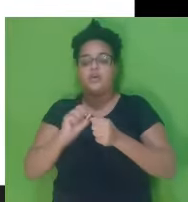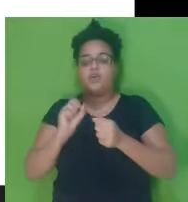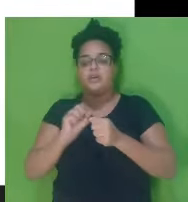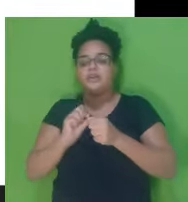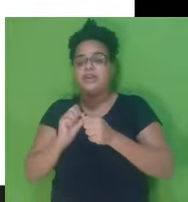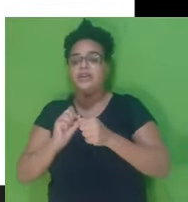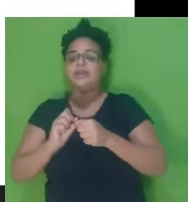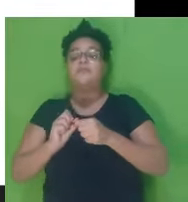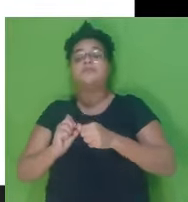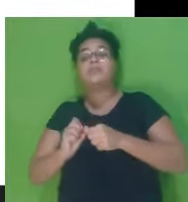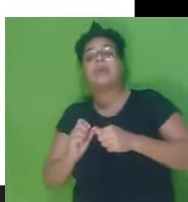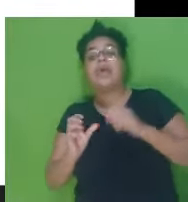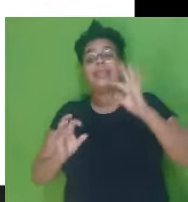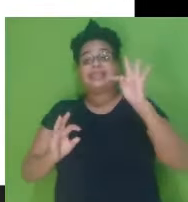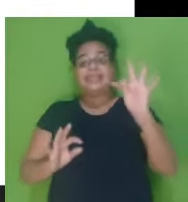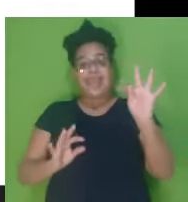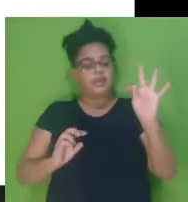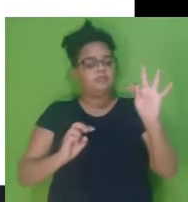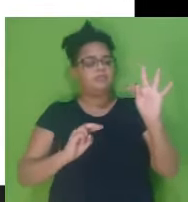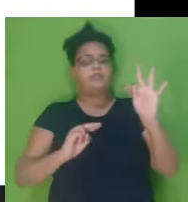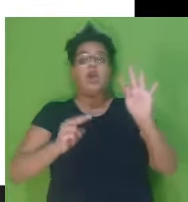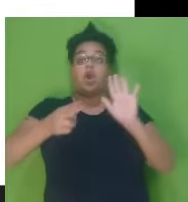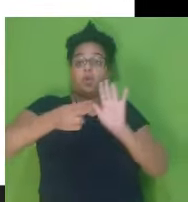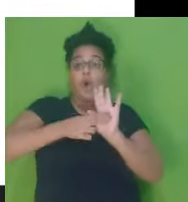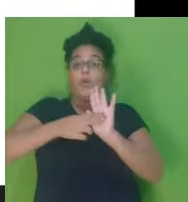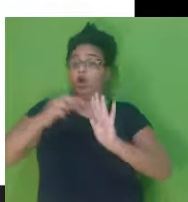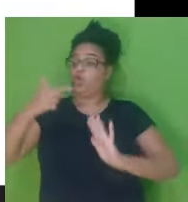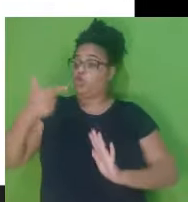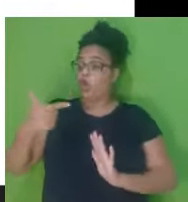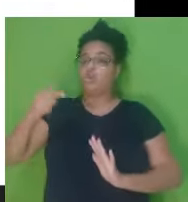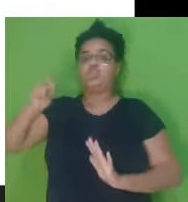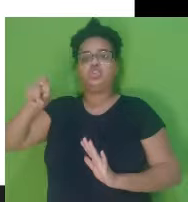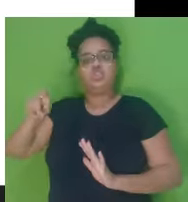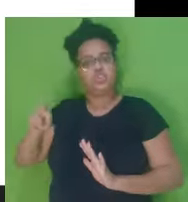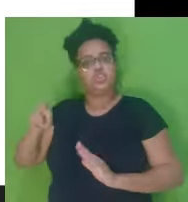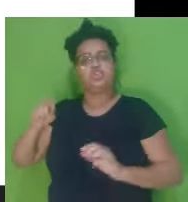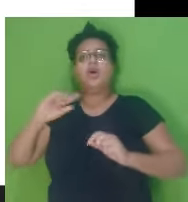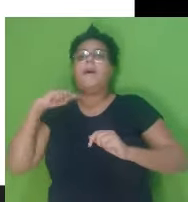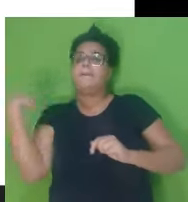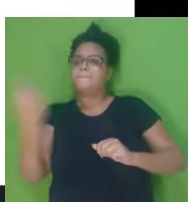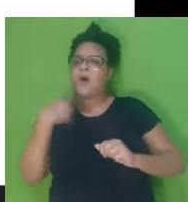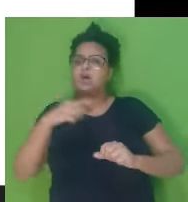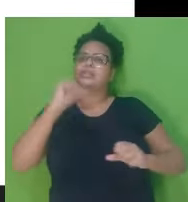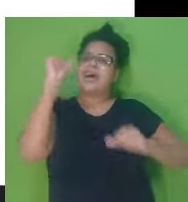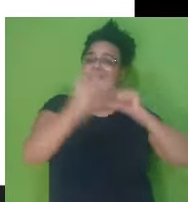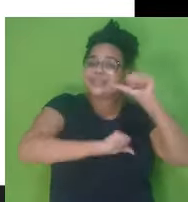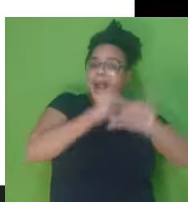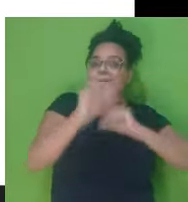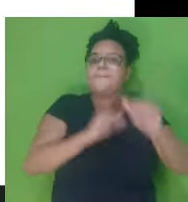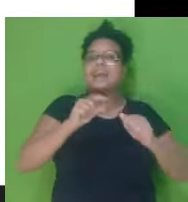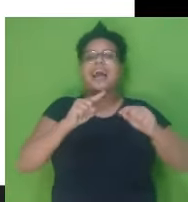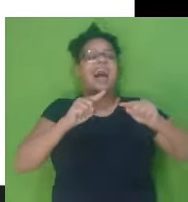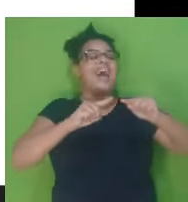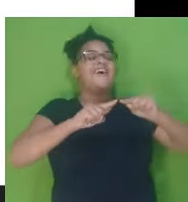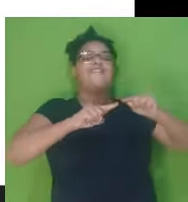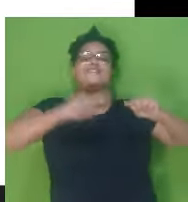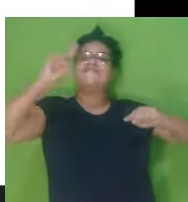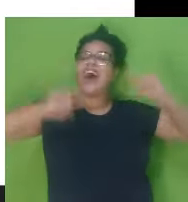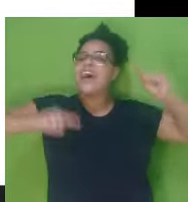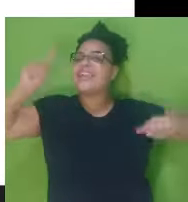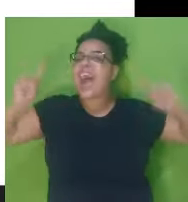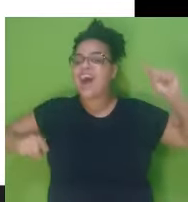faço t igual a 2x, ou seja, eu passo a trabalhar com essa nova variável